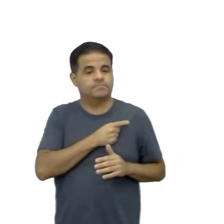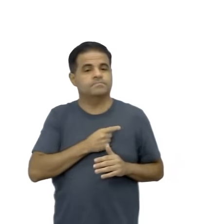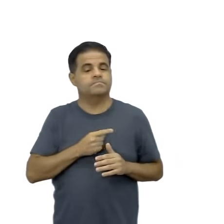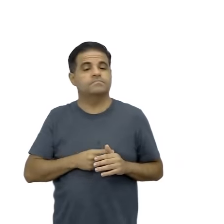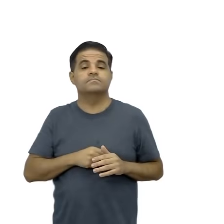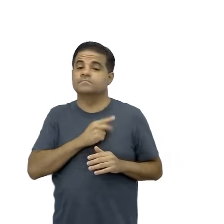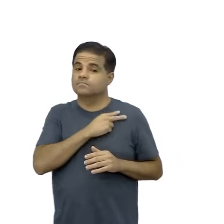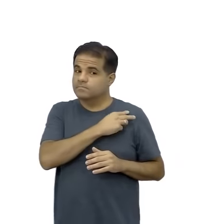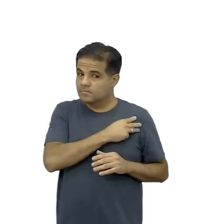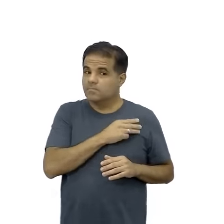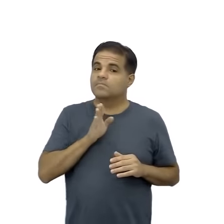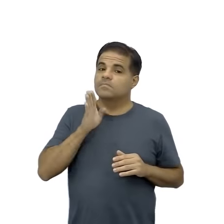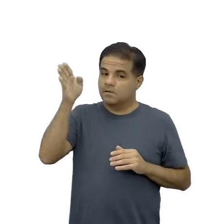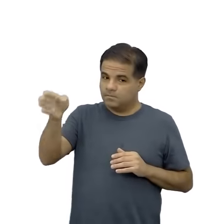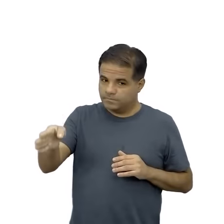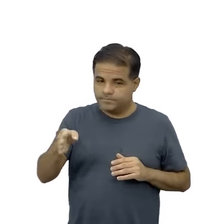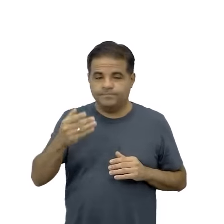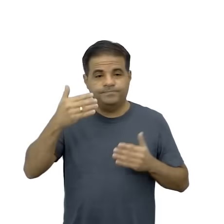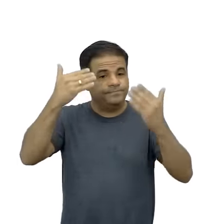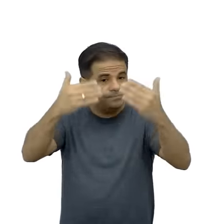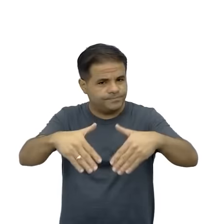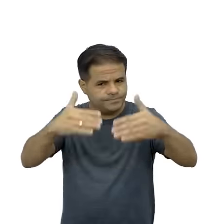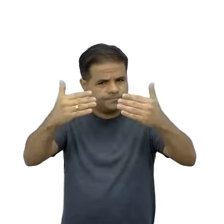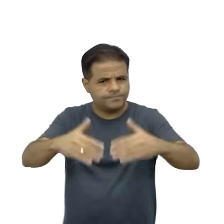médio, e vou lá na prova